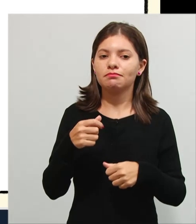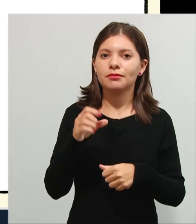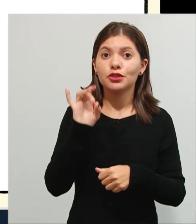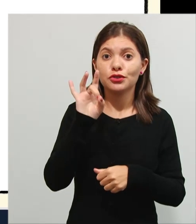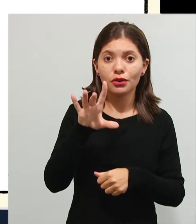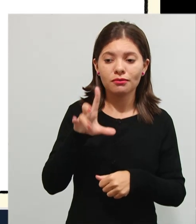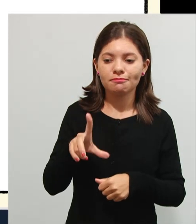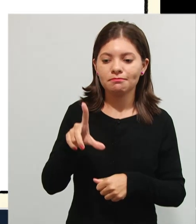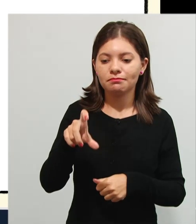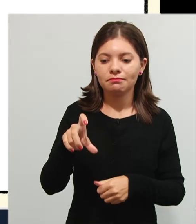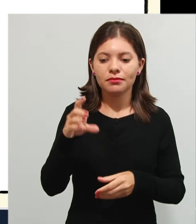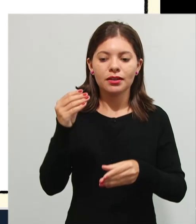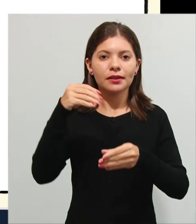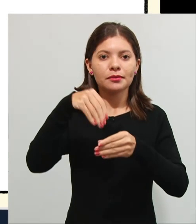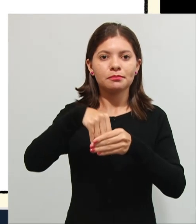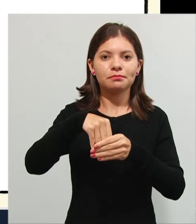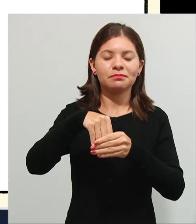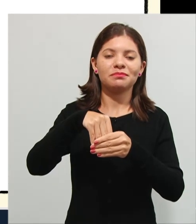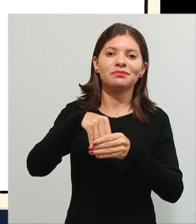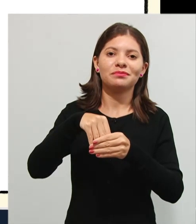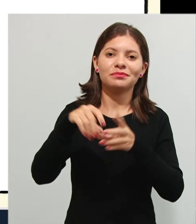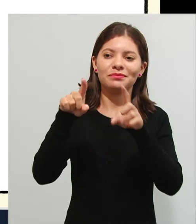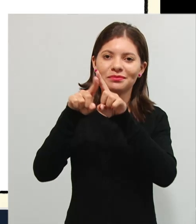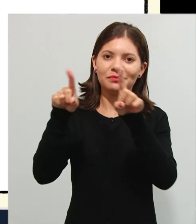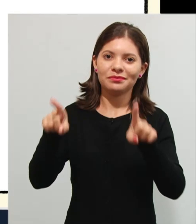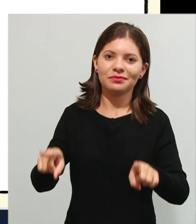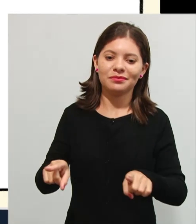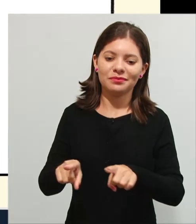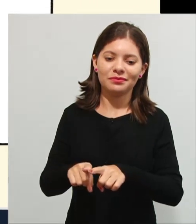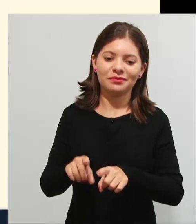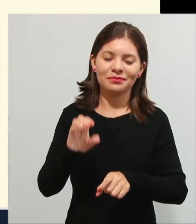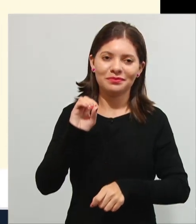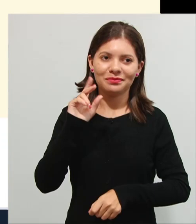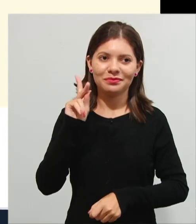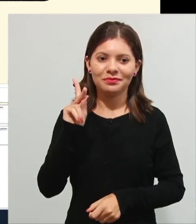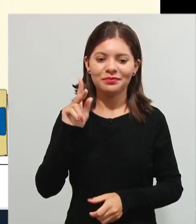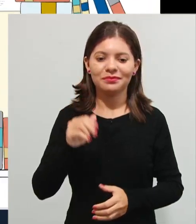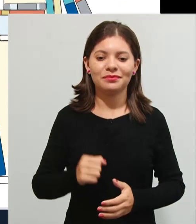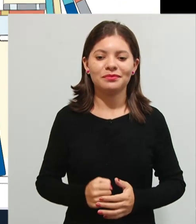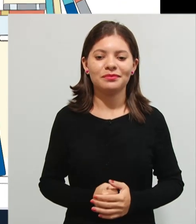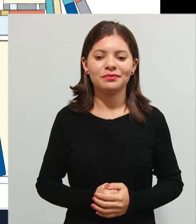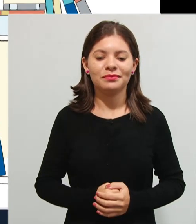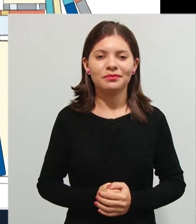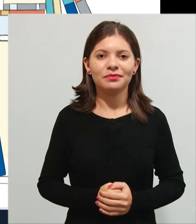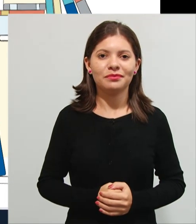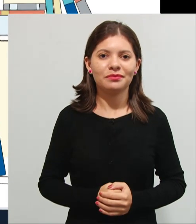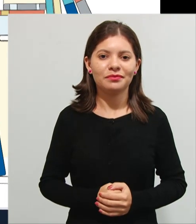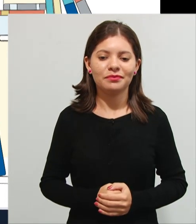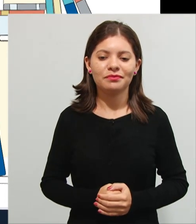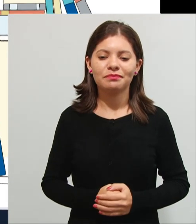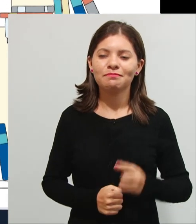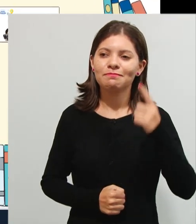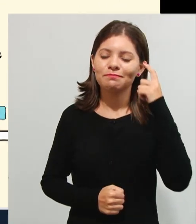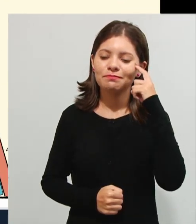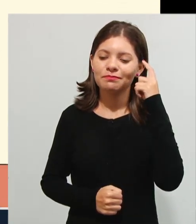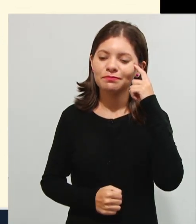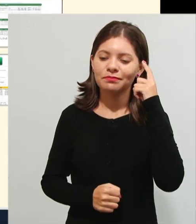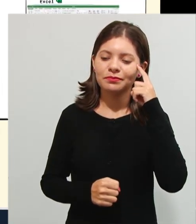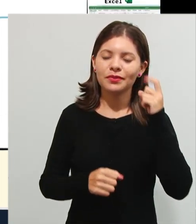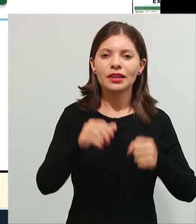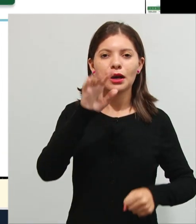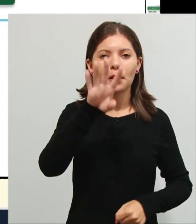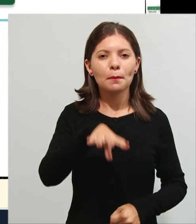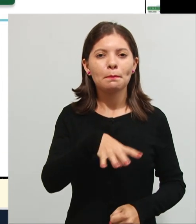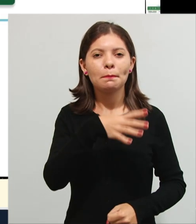É simplesmente necessário a gente clicar e ele vai ser inserido no documento, ok? Quando a gente pensa em